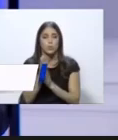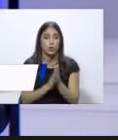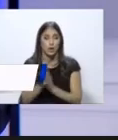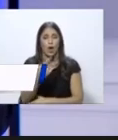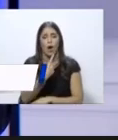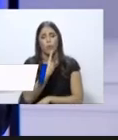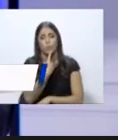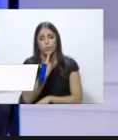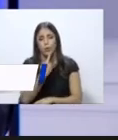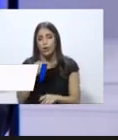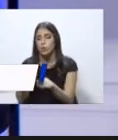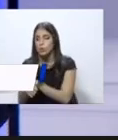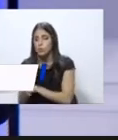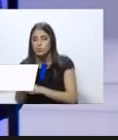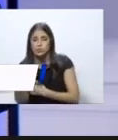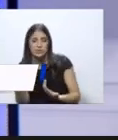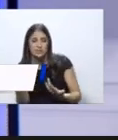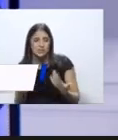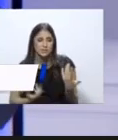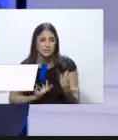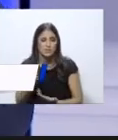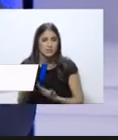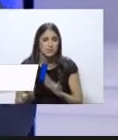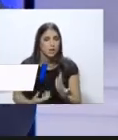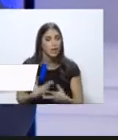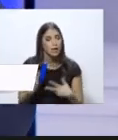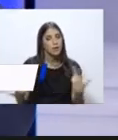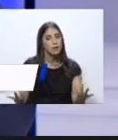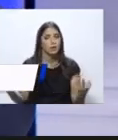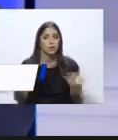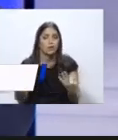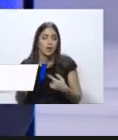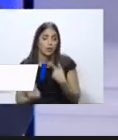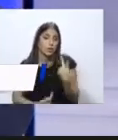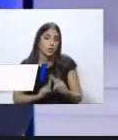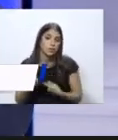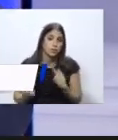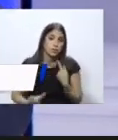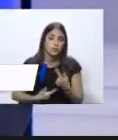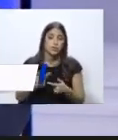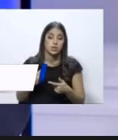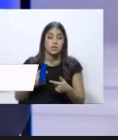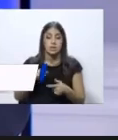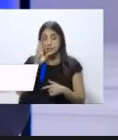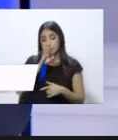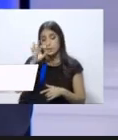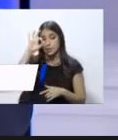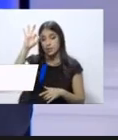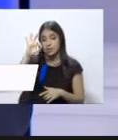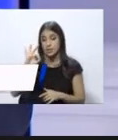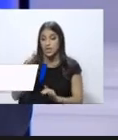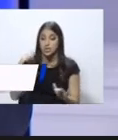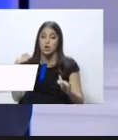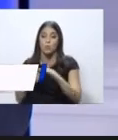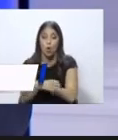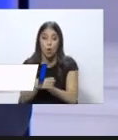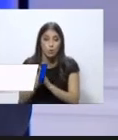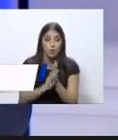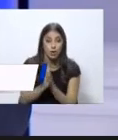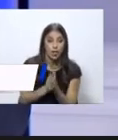produzidas muito grande e depois, às vezes, uma taxa de concretização muito baixa dessas